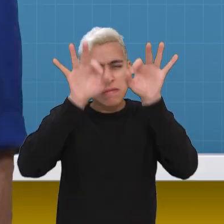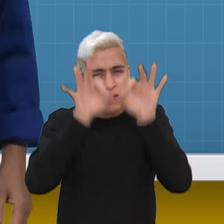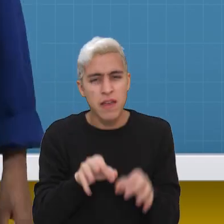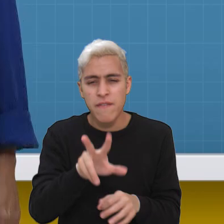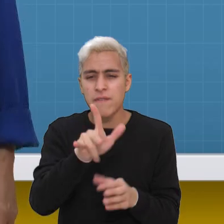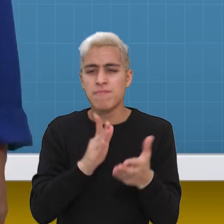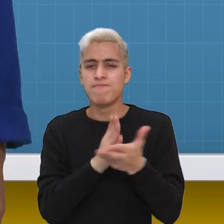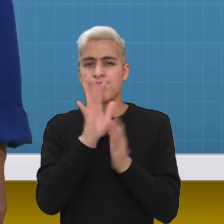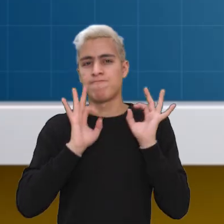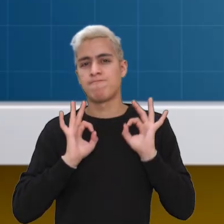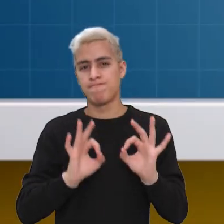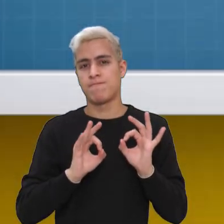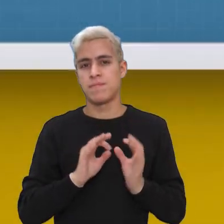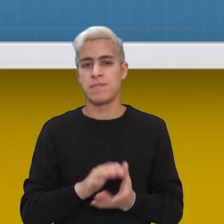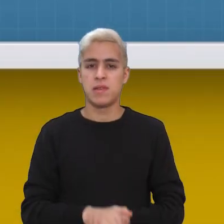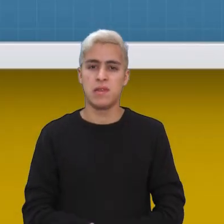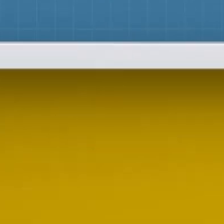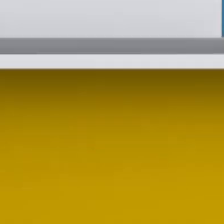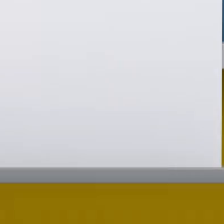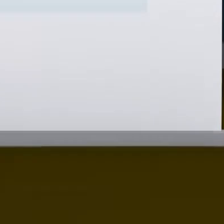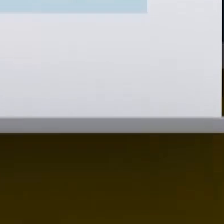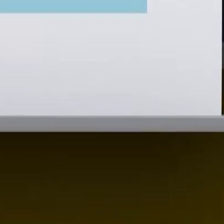certeza que você vai acertar.